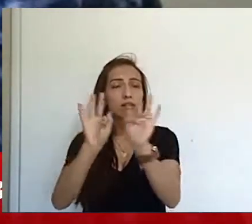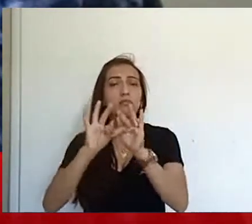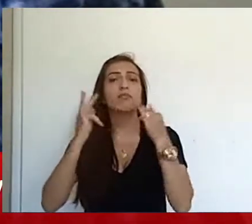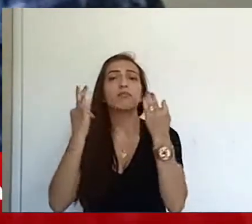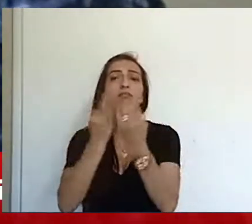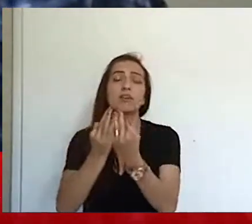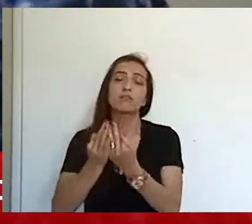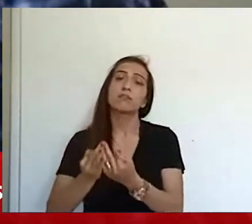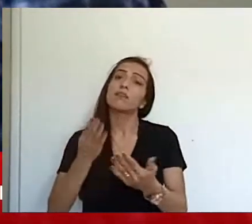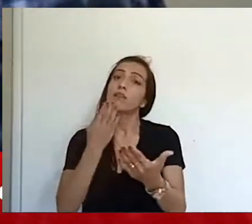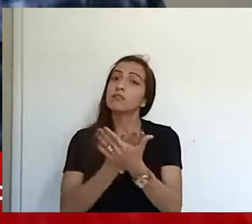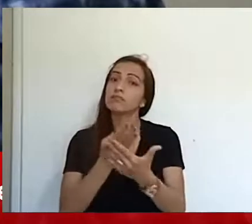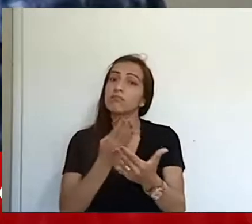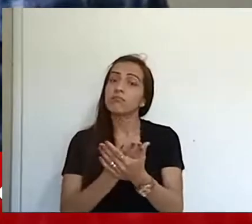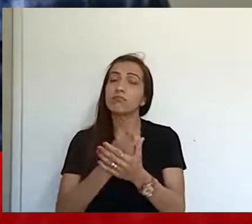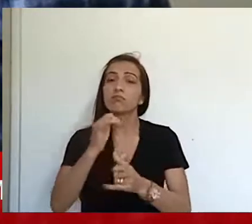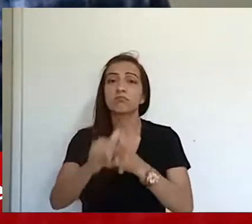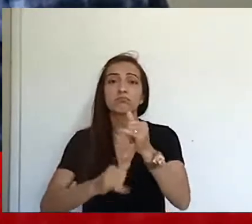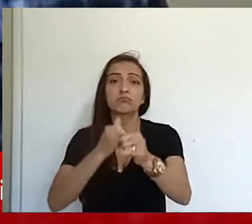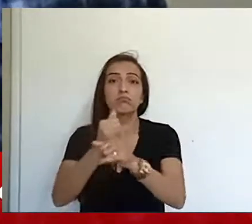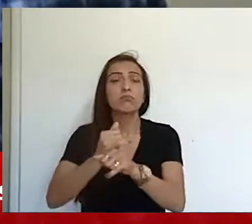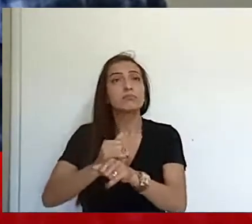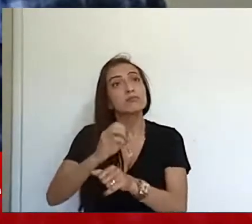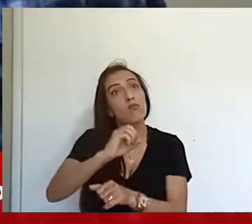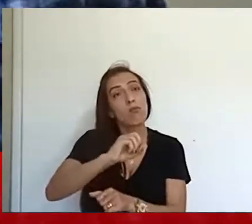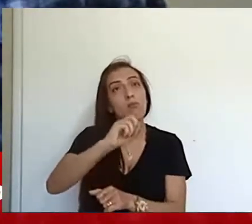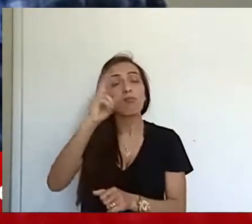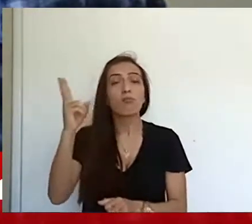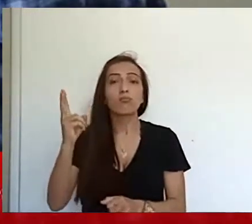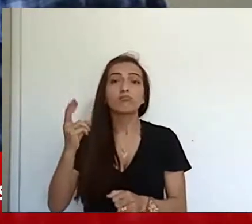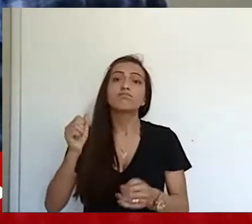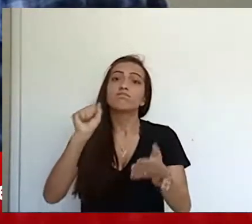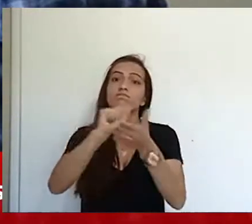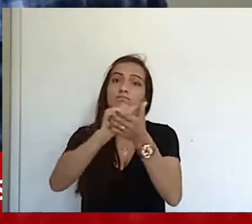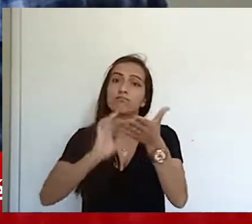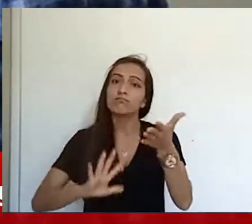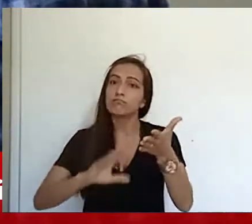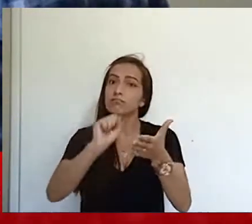virtuais ou aulas com atividades impressas.